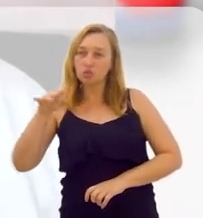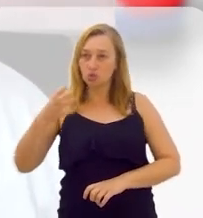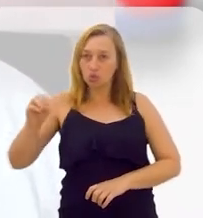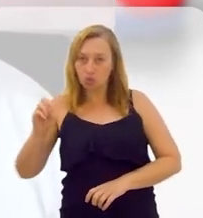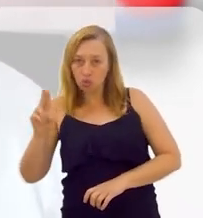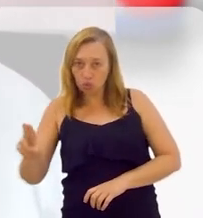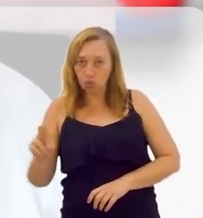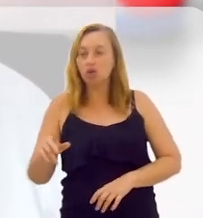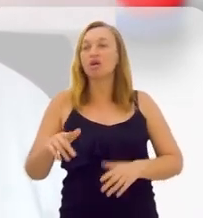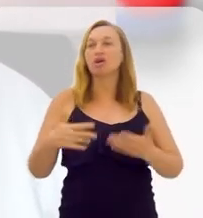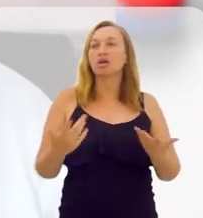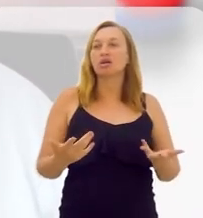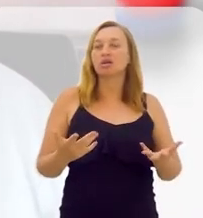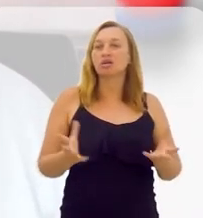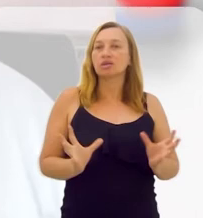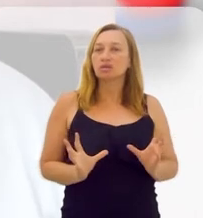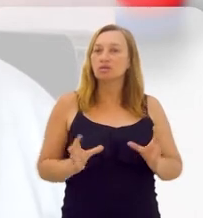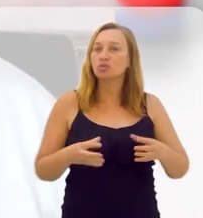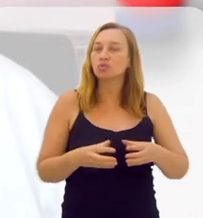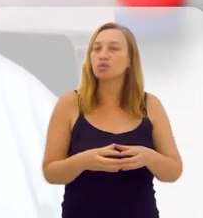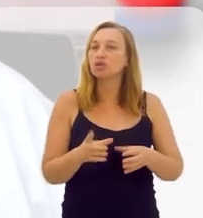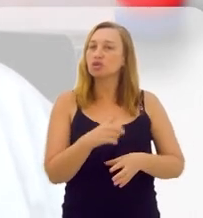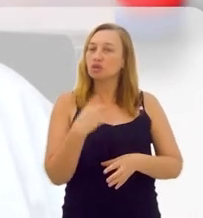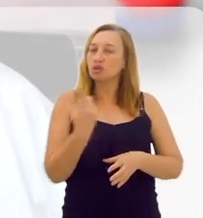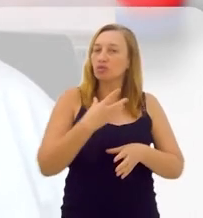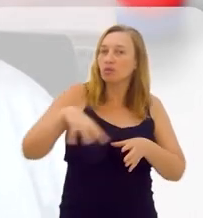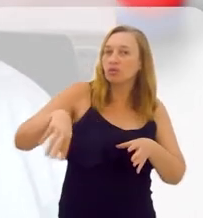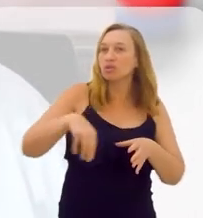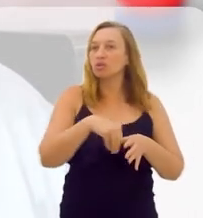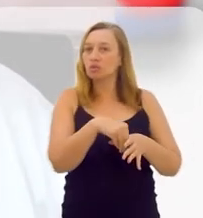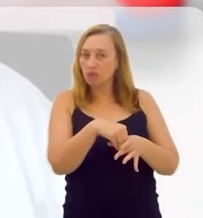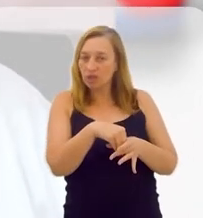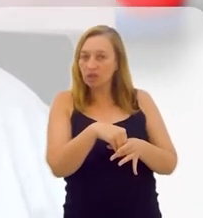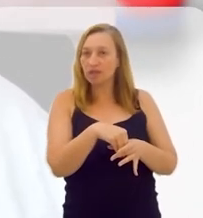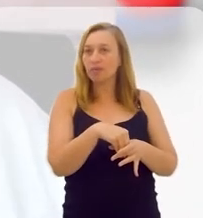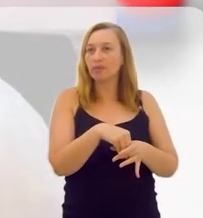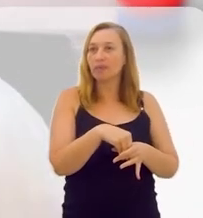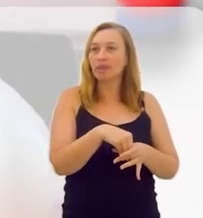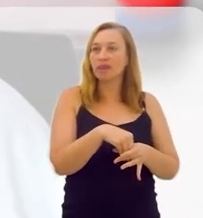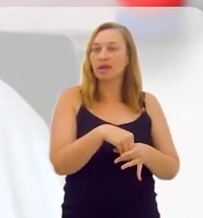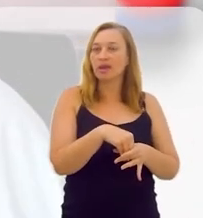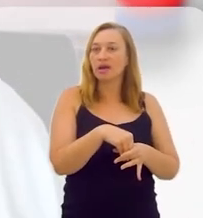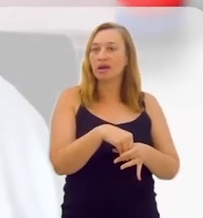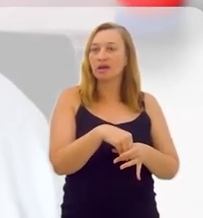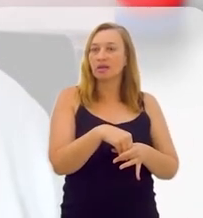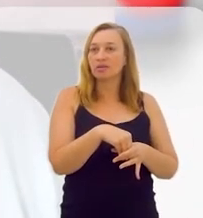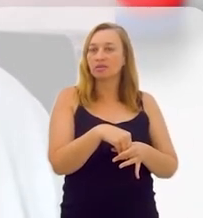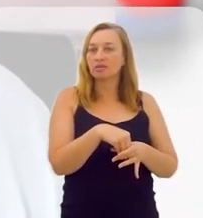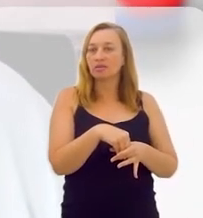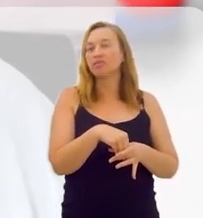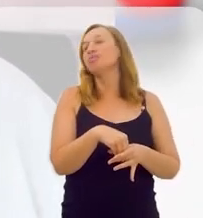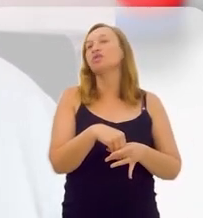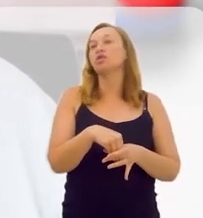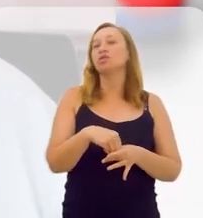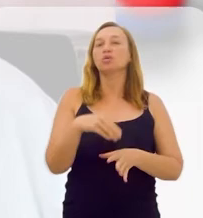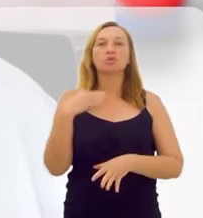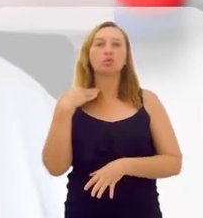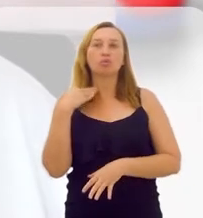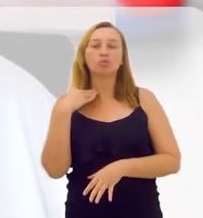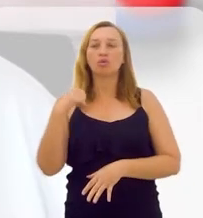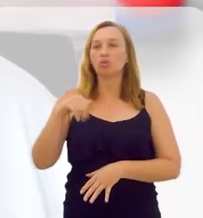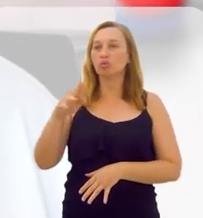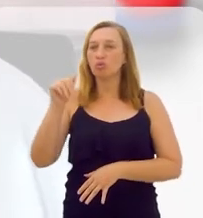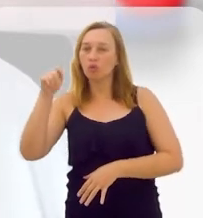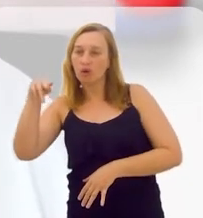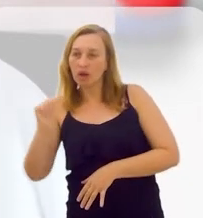E através da Colmeia, nós fomos inseridas a uma mentoria no Banco Mumbuca,